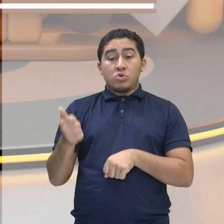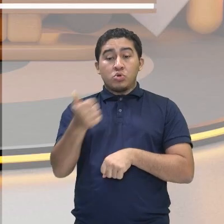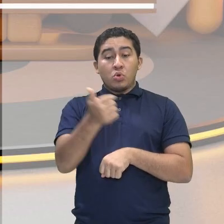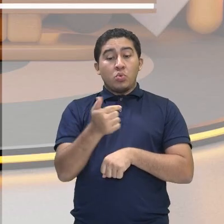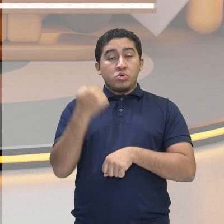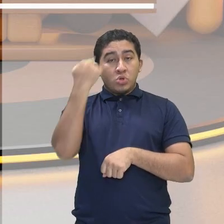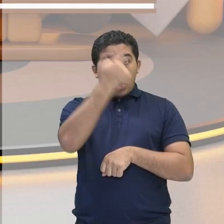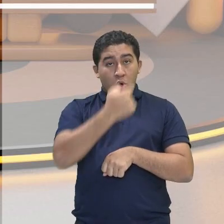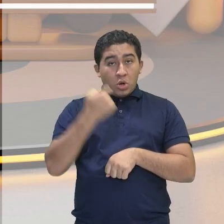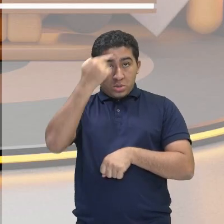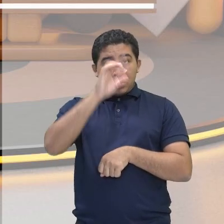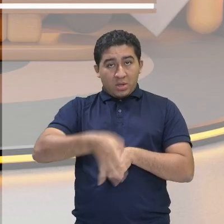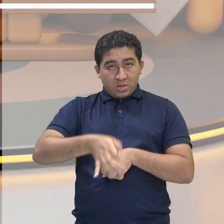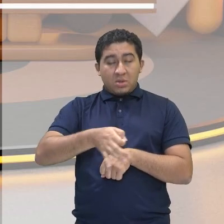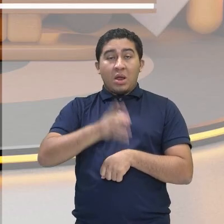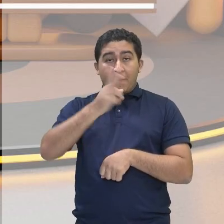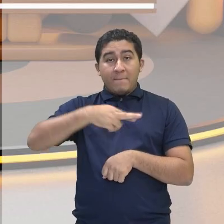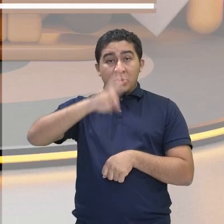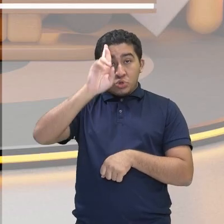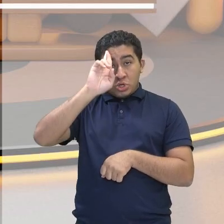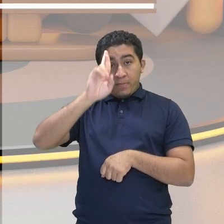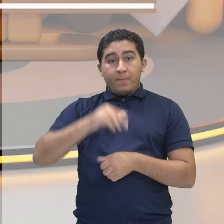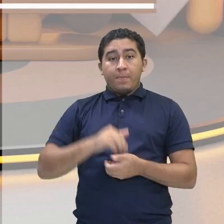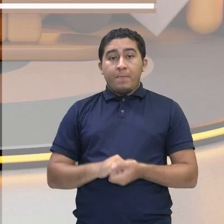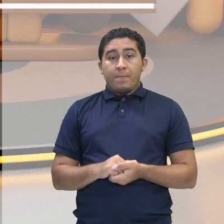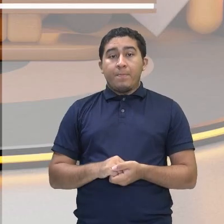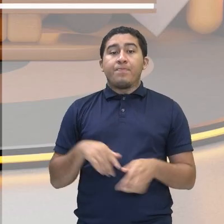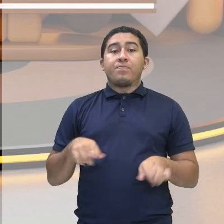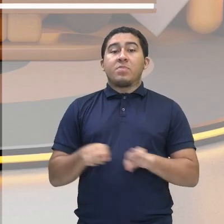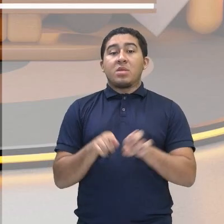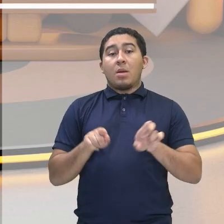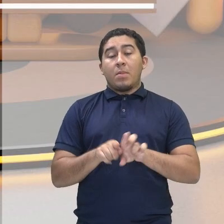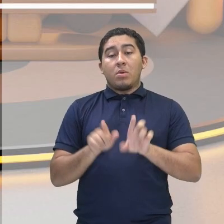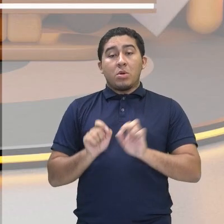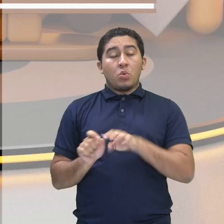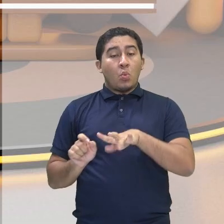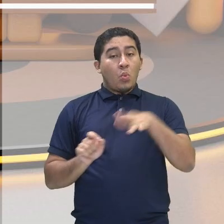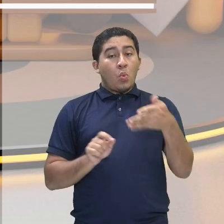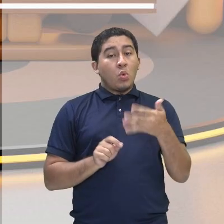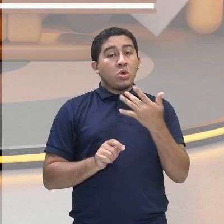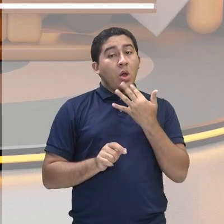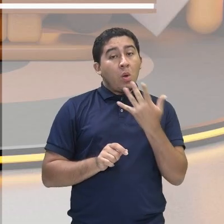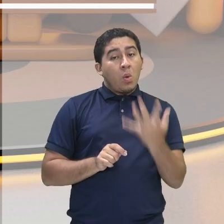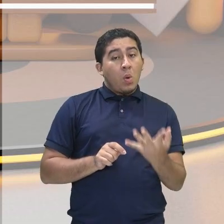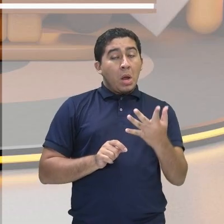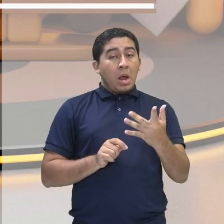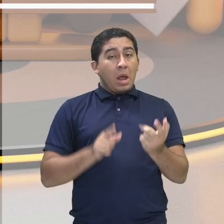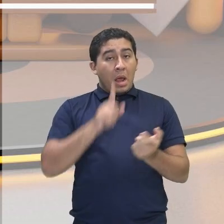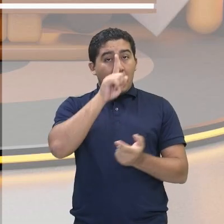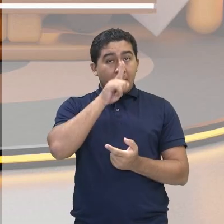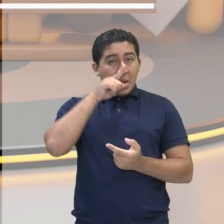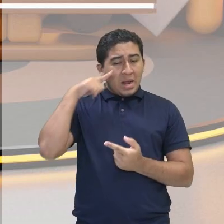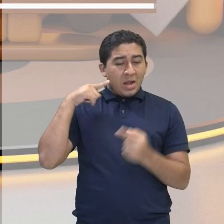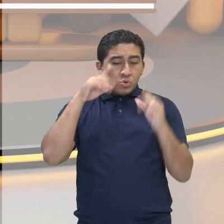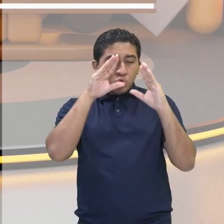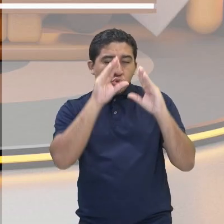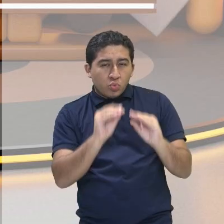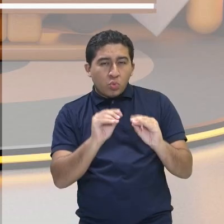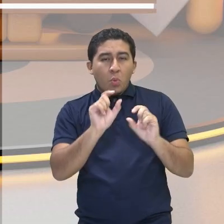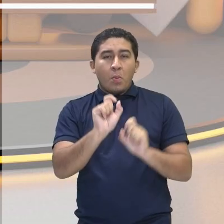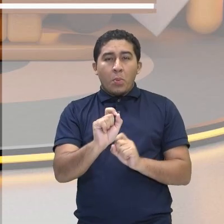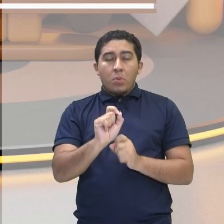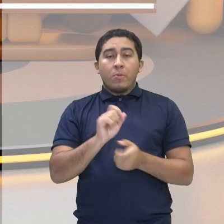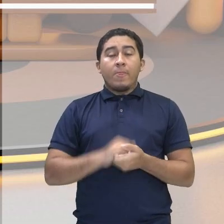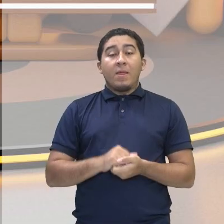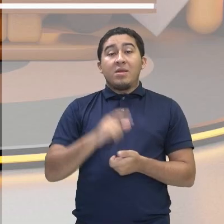tá bom? Meio-dia. E aí, na outra parte desse amarelo aí um pouco mais escuro, que a gente tem uma parte do Amazonas,